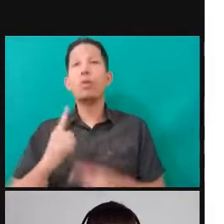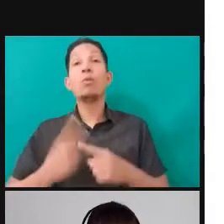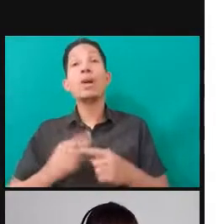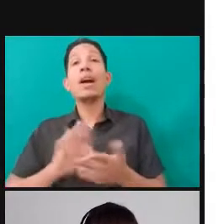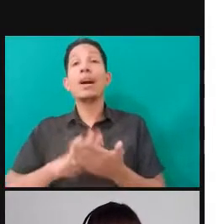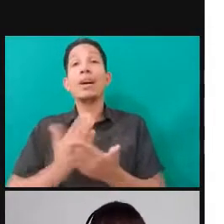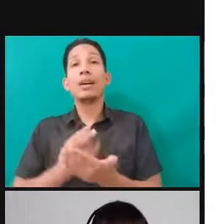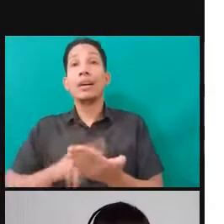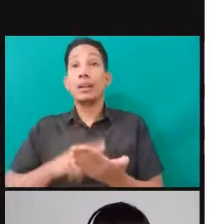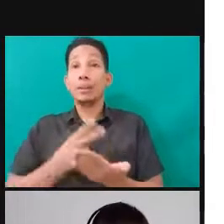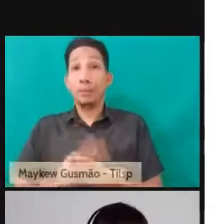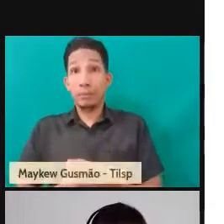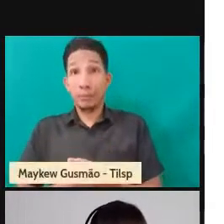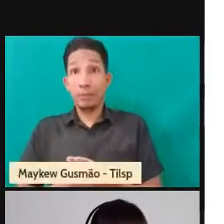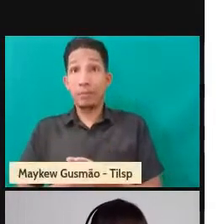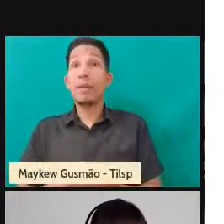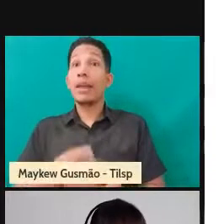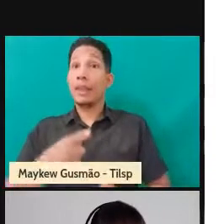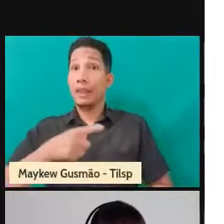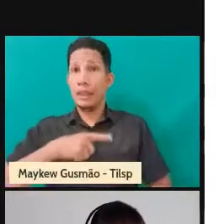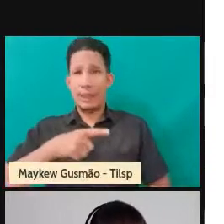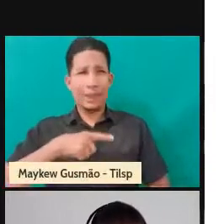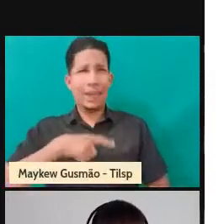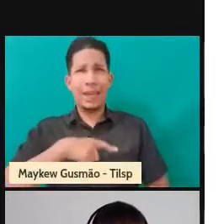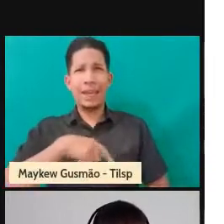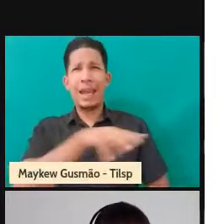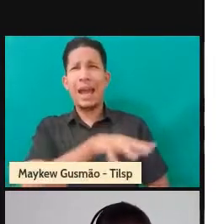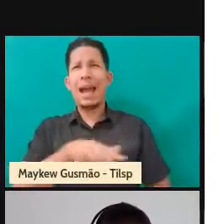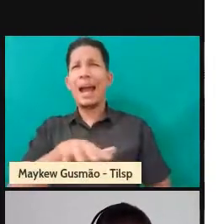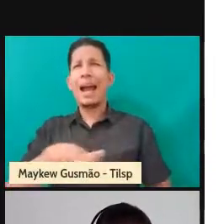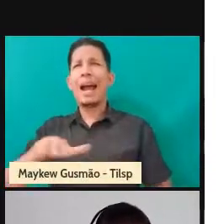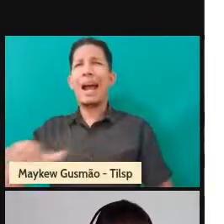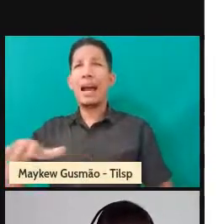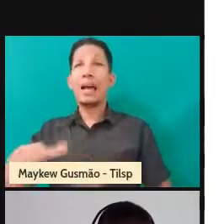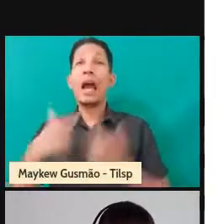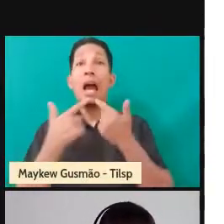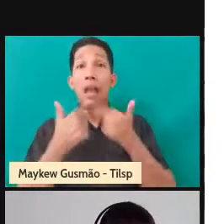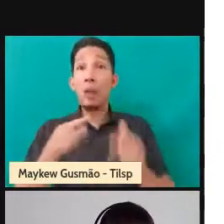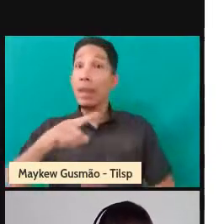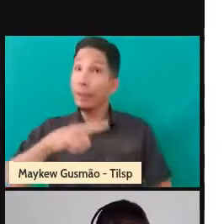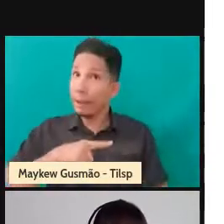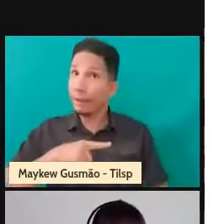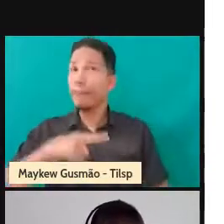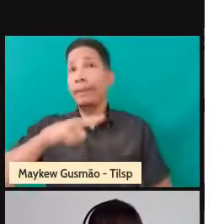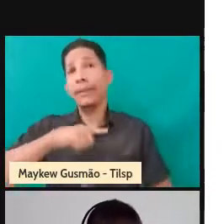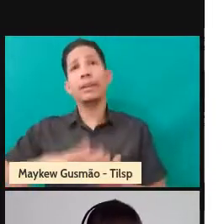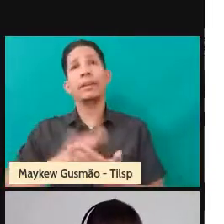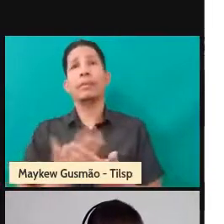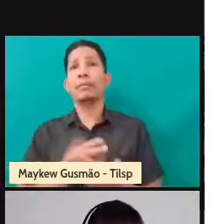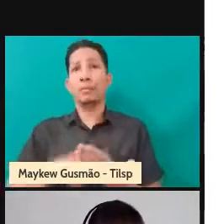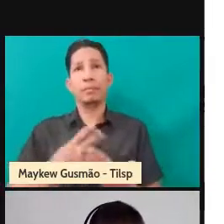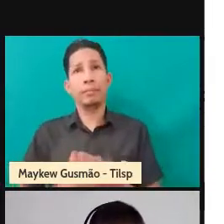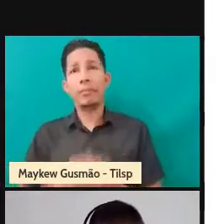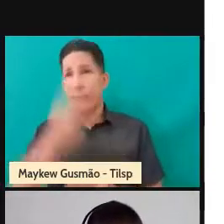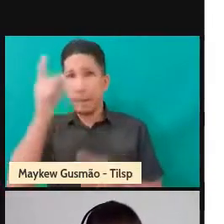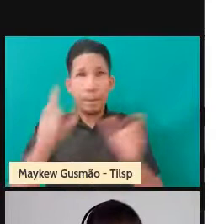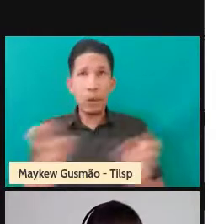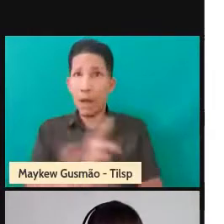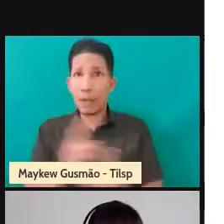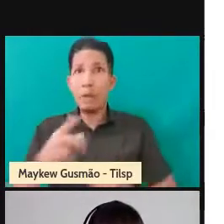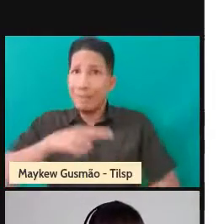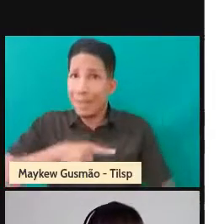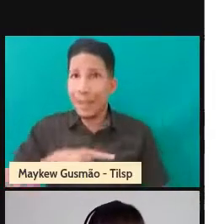interpretação ela existe em todos os campos onde há linguagem, onde há interação entre pessoas,